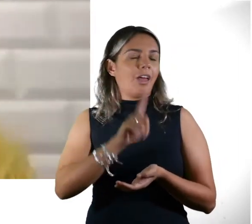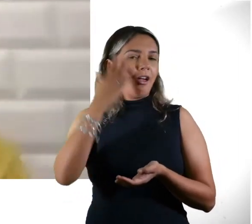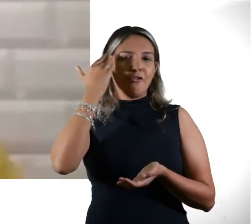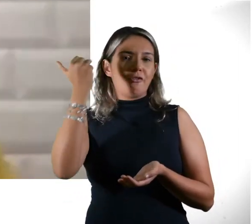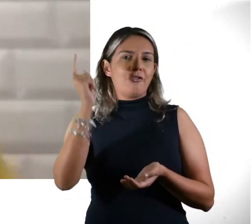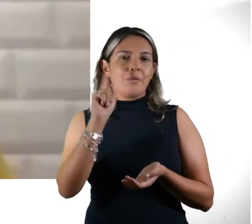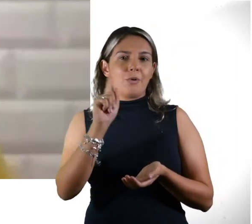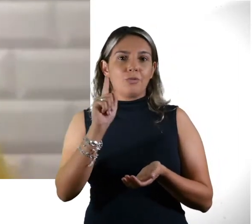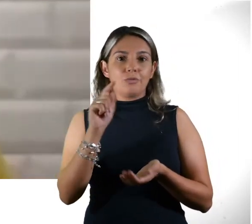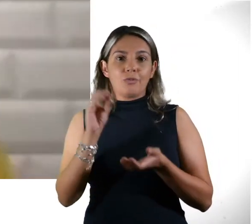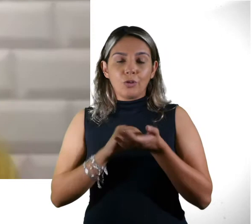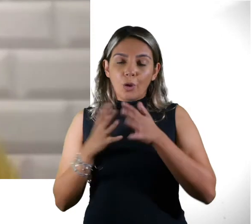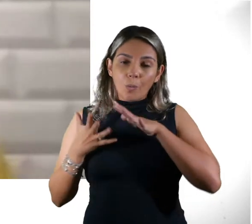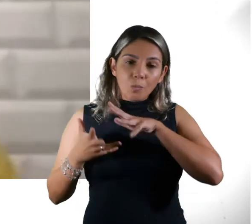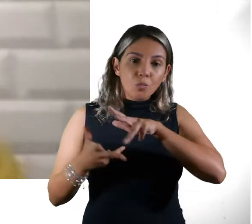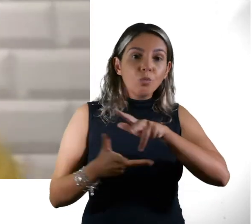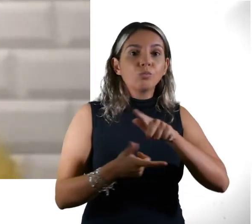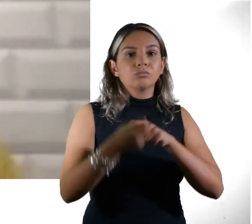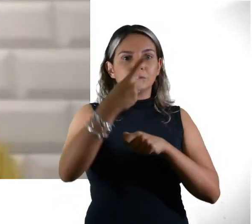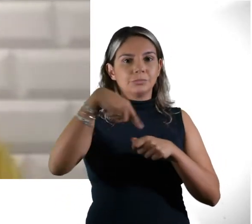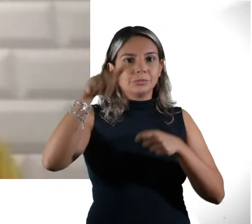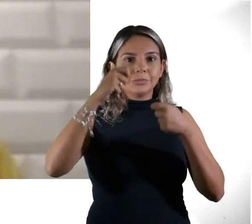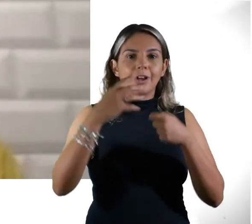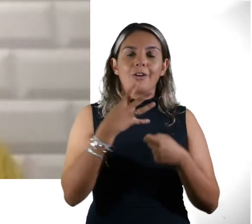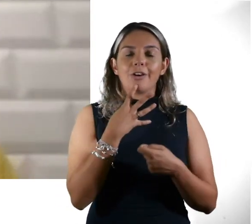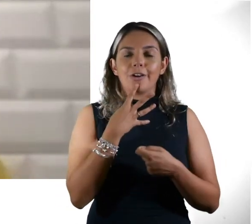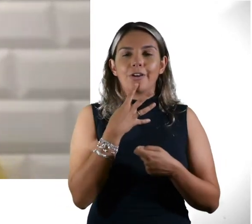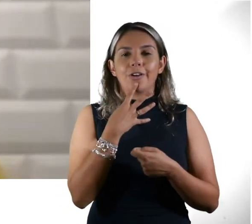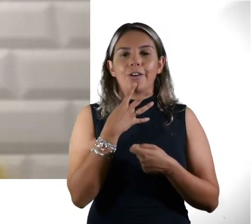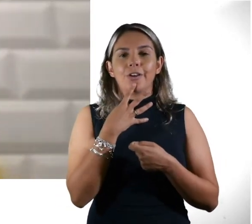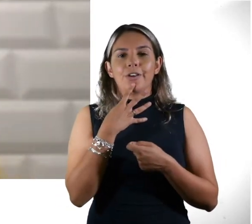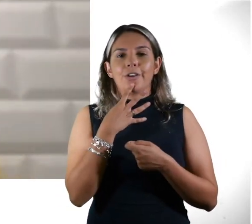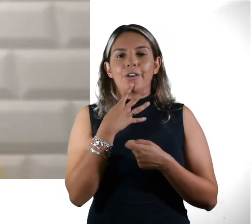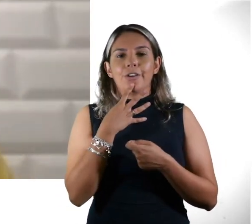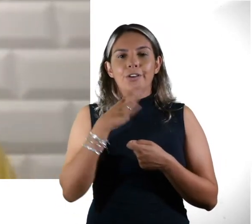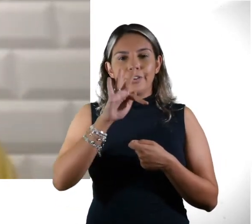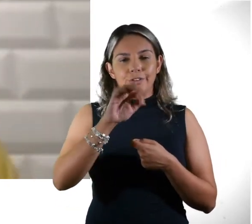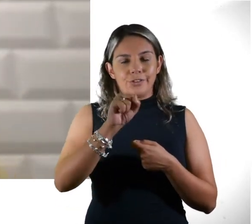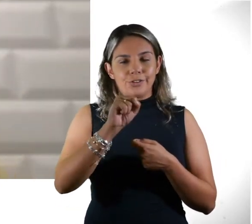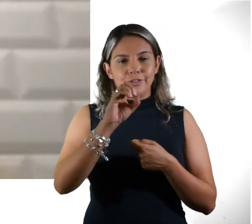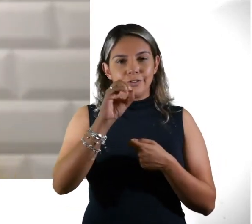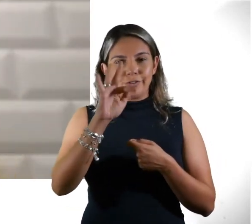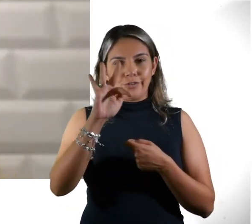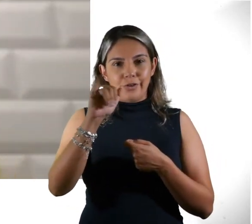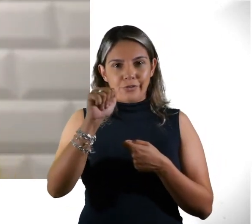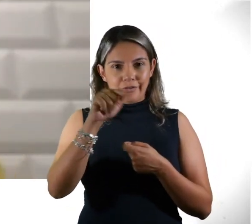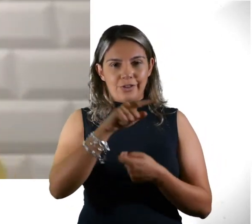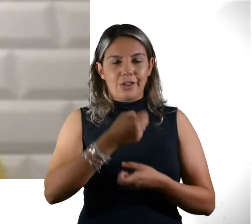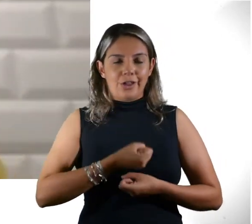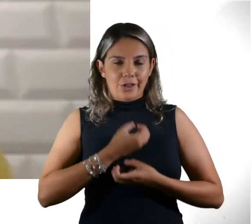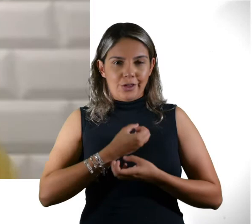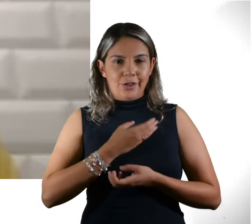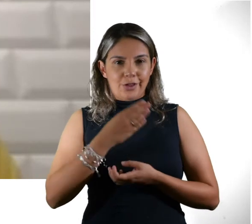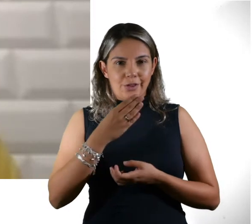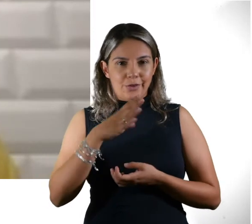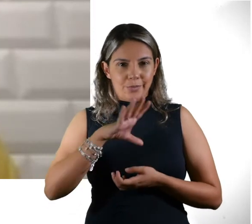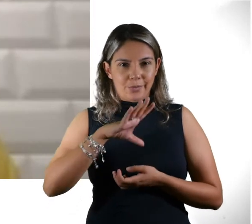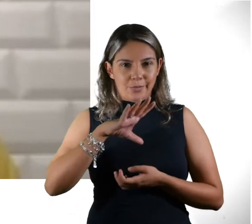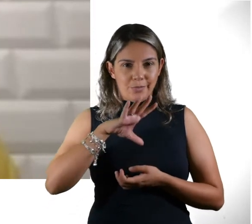nível global. Uma grande poetisa portuguesa que eu gosto muito, a Sofia de Melbrenner, também é uma das... é